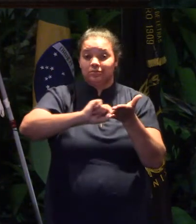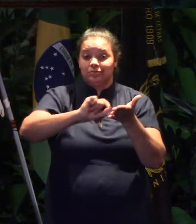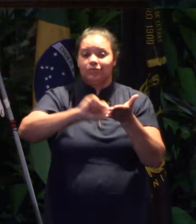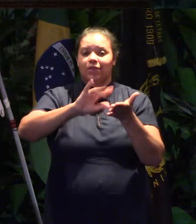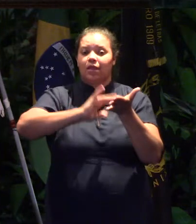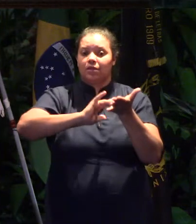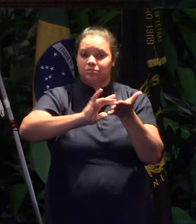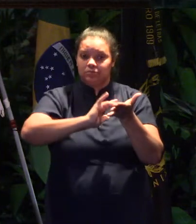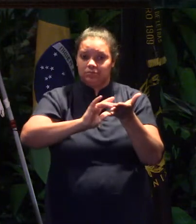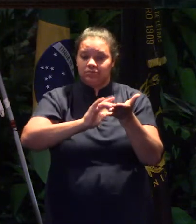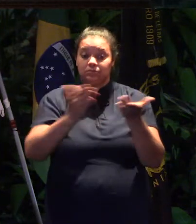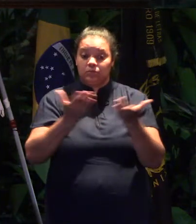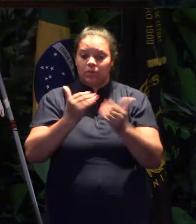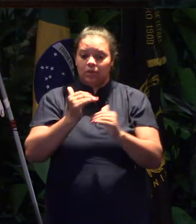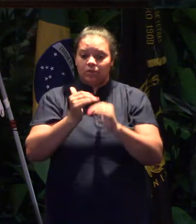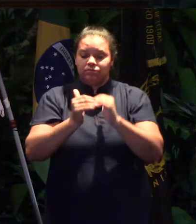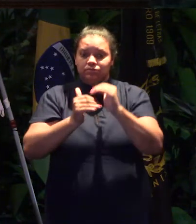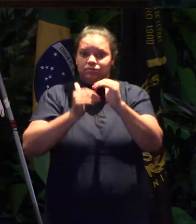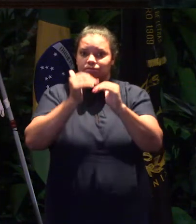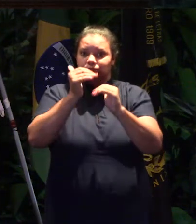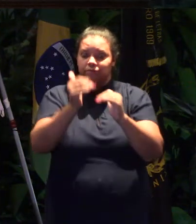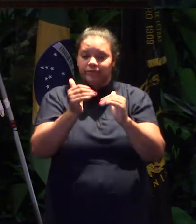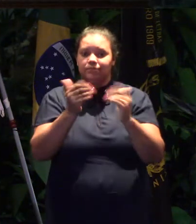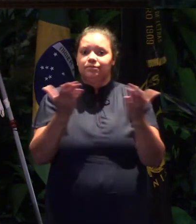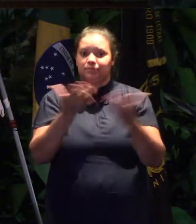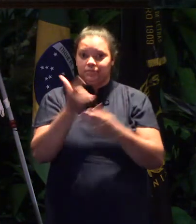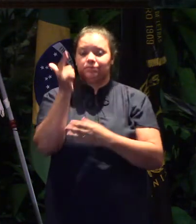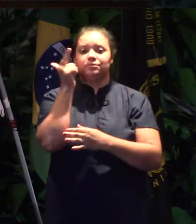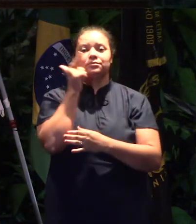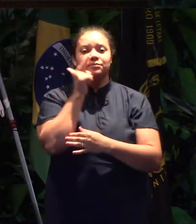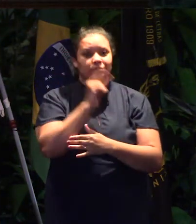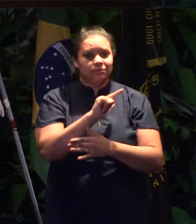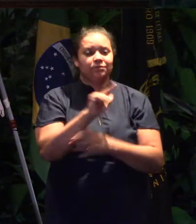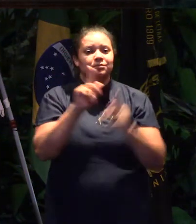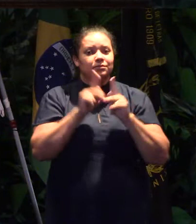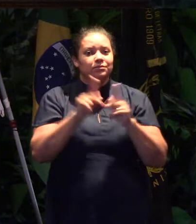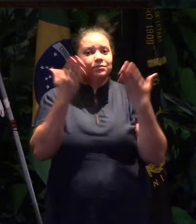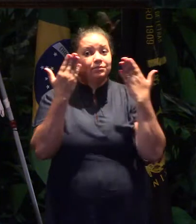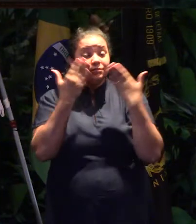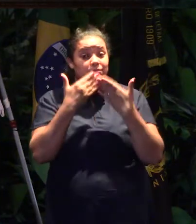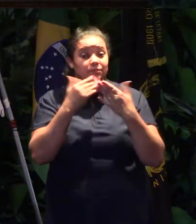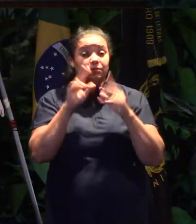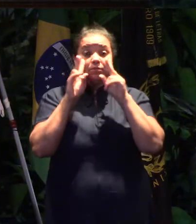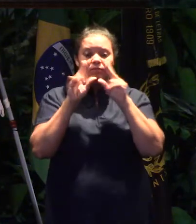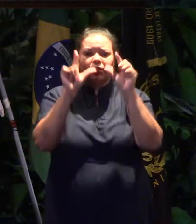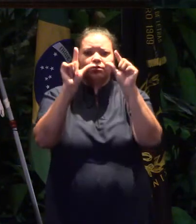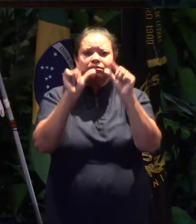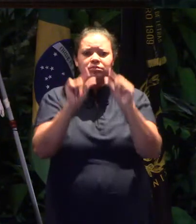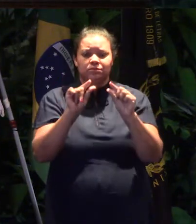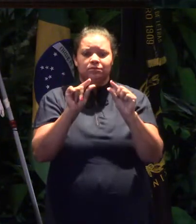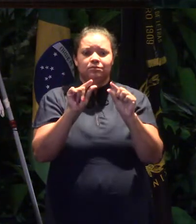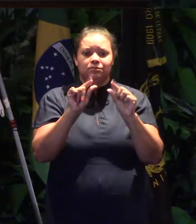avanços tecnológicos têm possibilitado a ampliação do acesso da leitura por parte das pessoas cegas ou com baixa visão. Poderosas